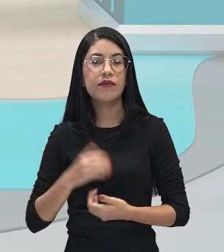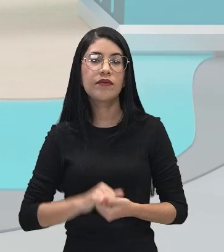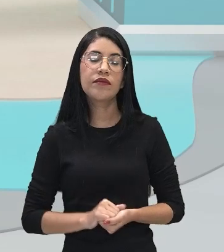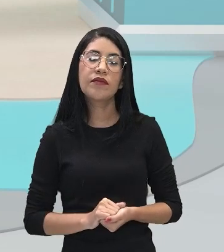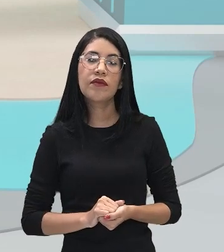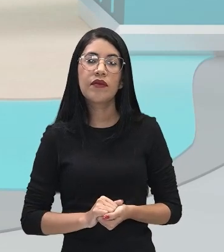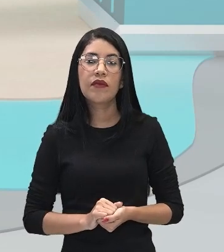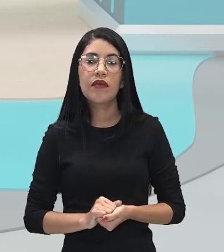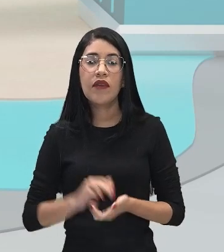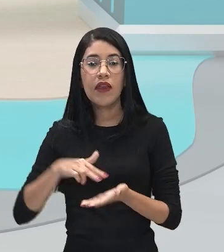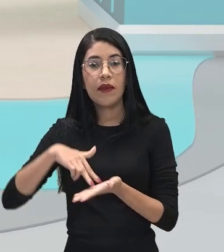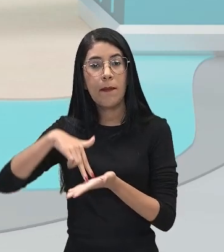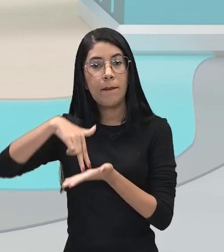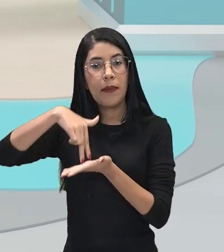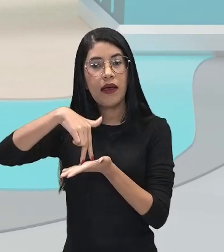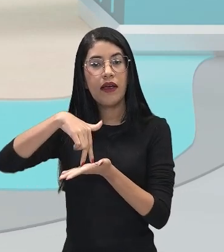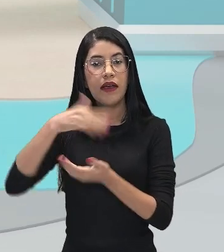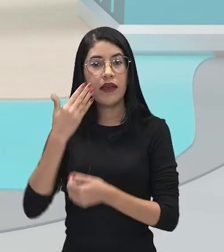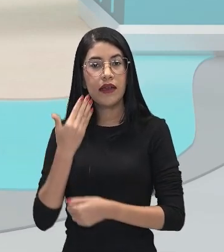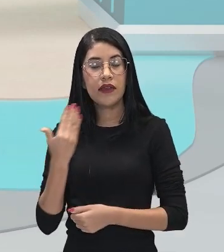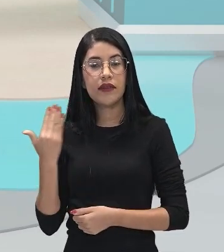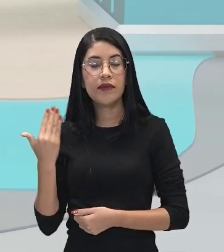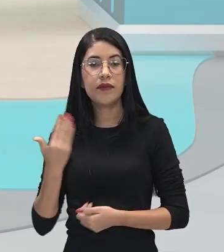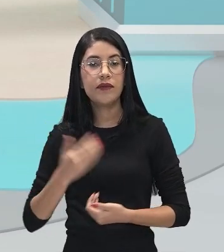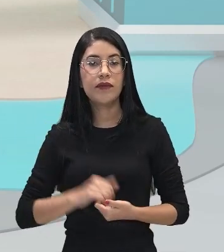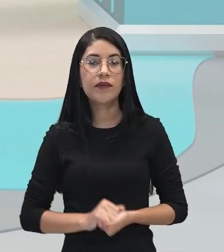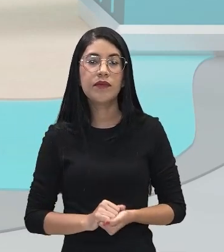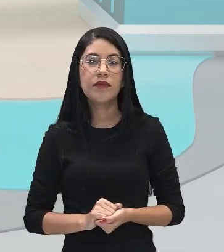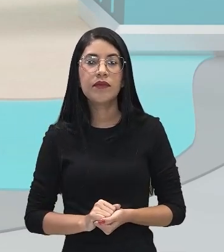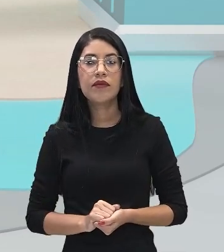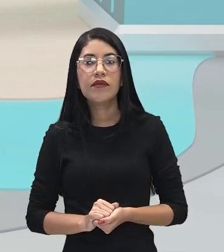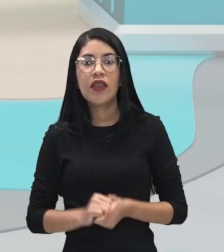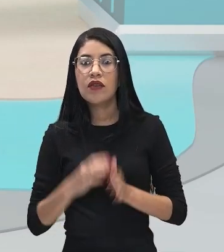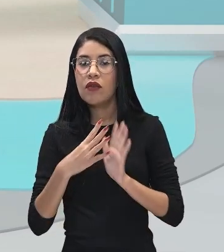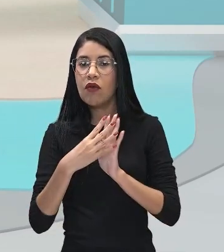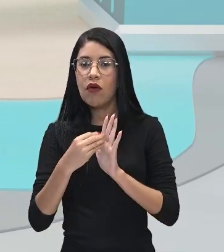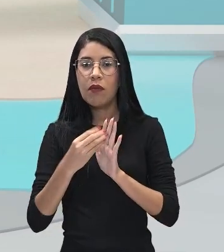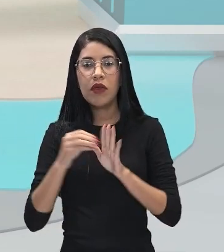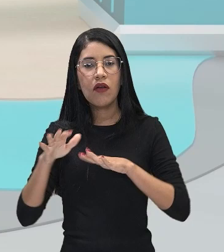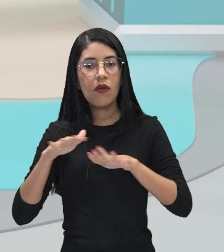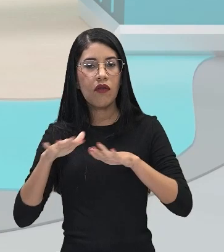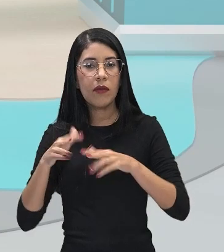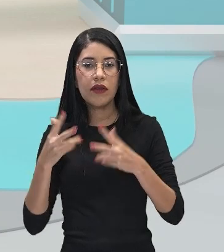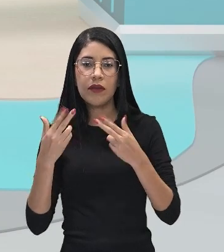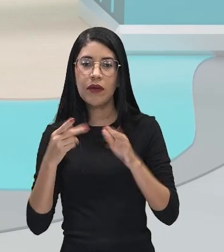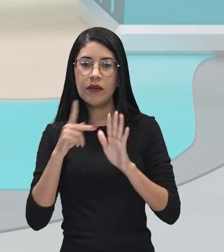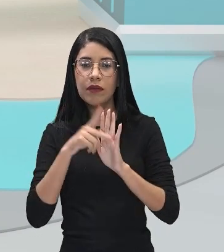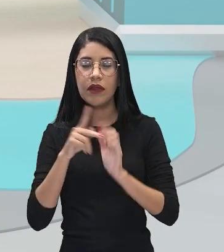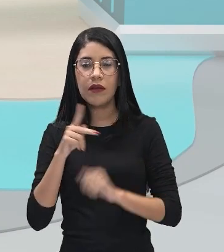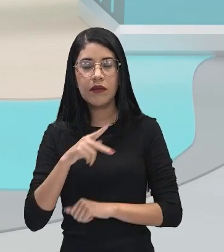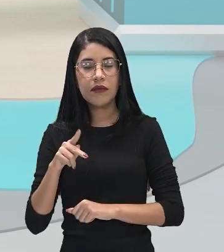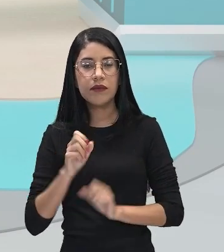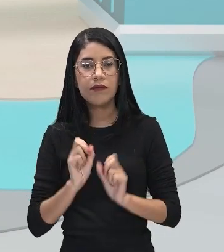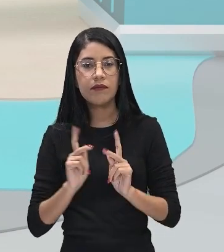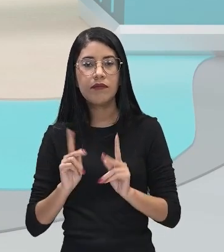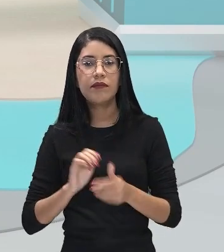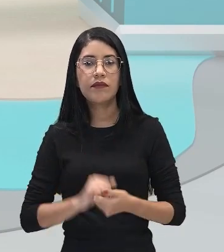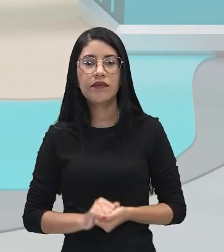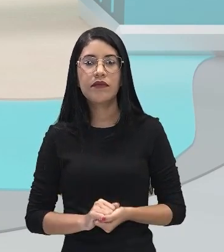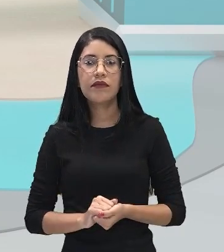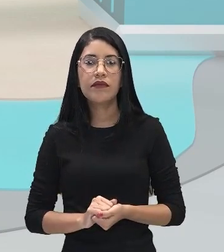ficando na pontinha do pé, estende o braço lá em cima. E aí você vai soltar e